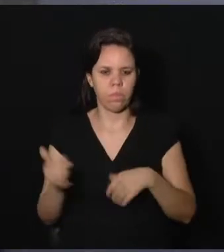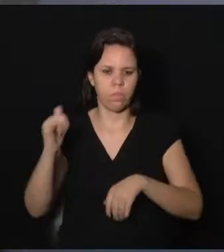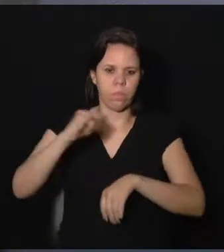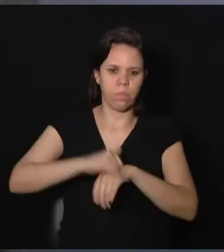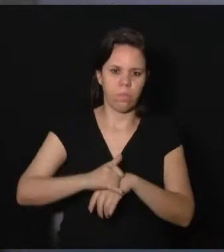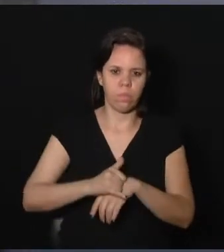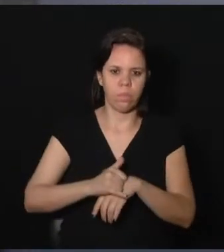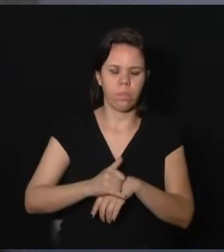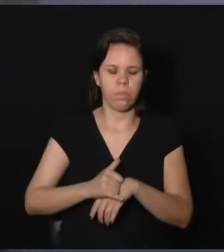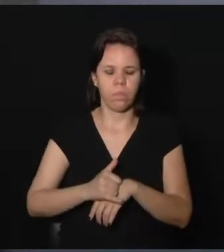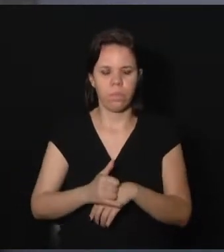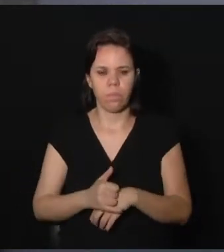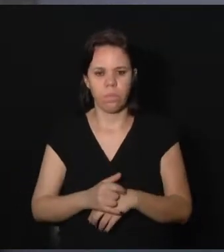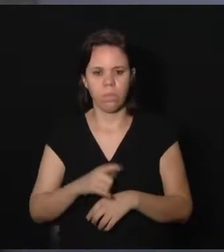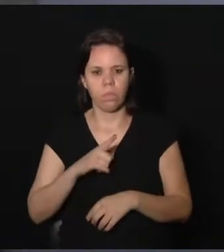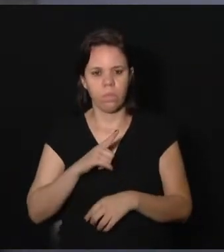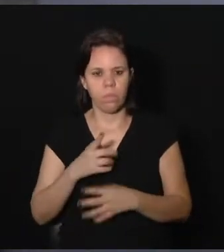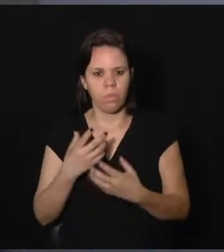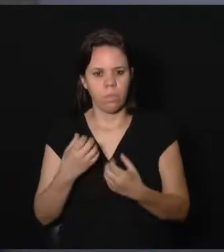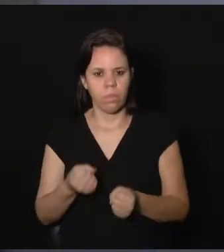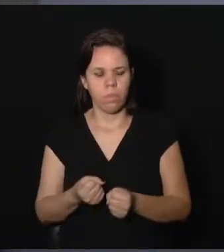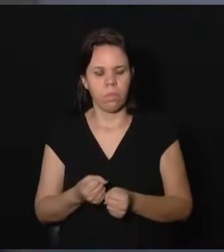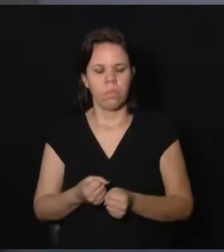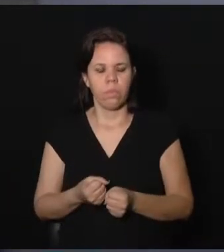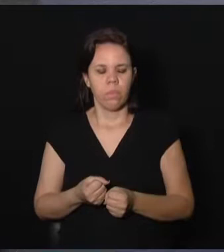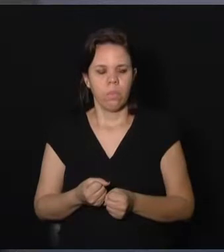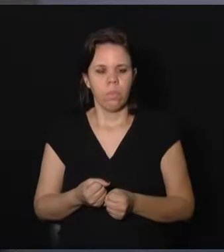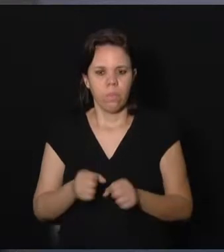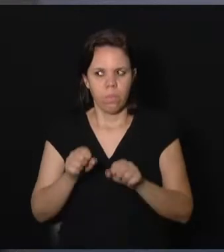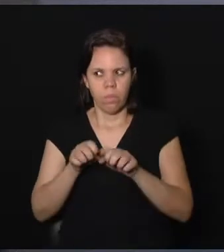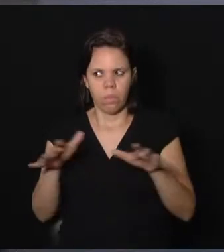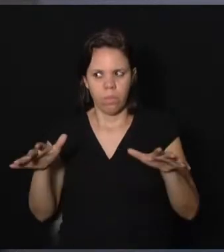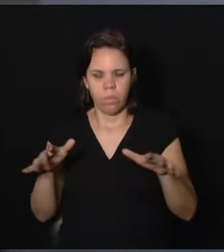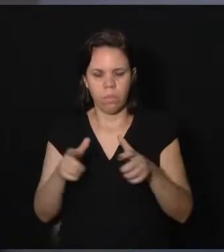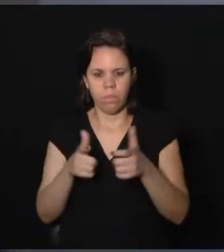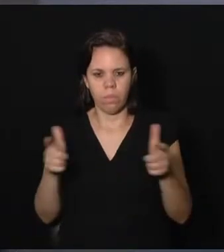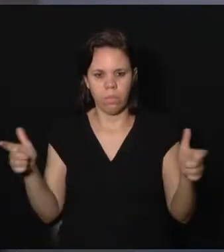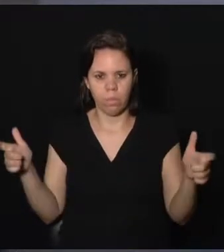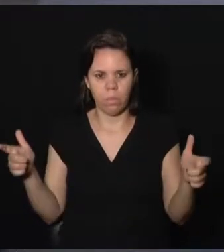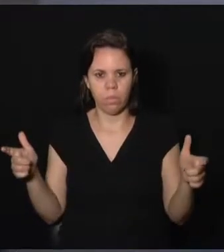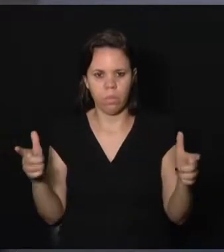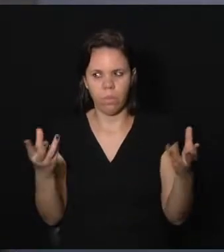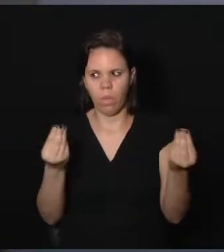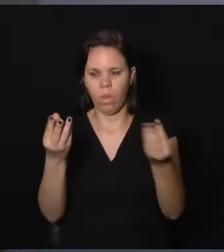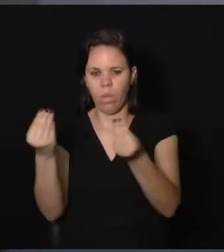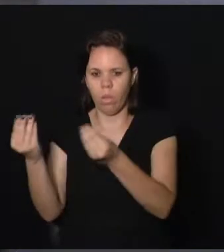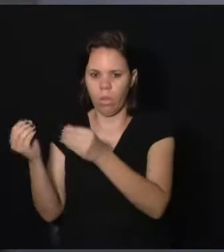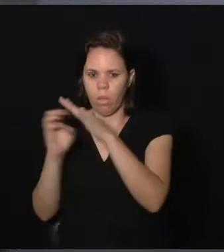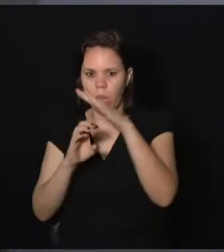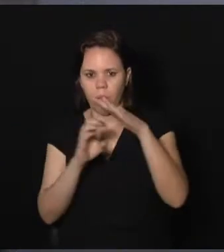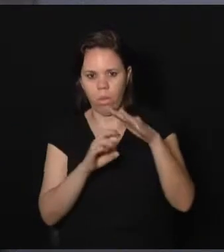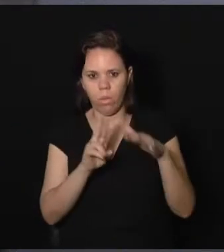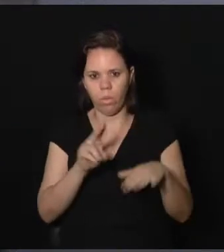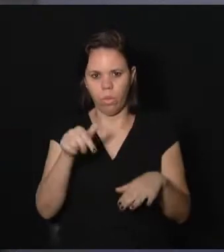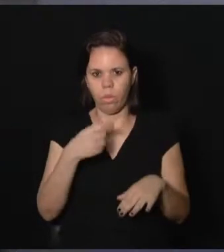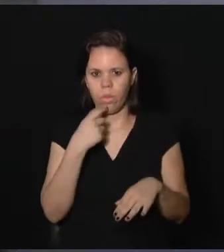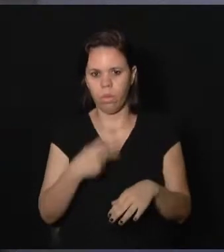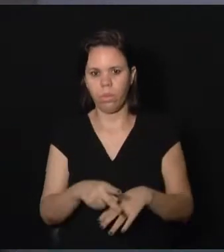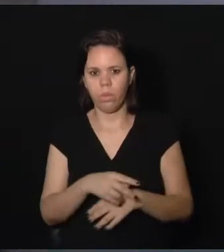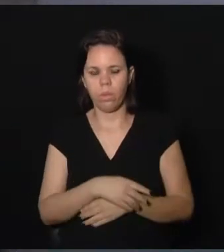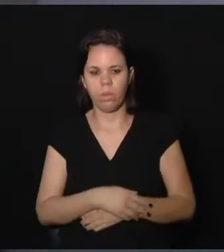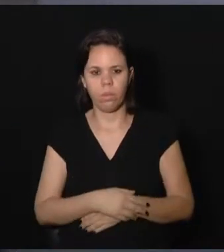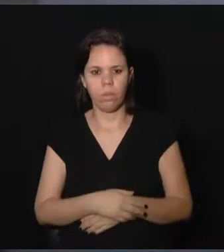em tentar obter essa ampliação de companhias que usem o hub aqui de Campinas, sem